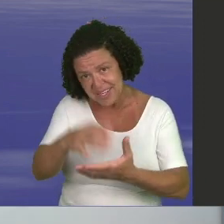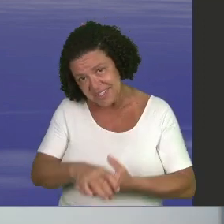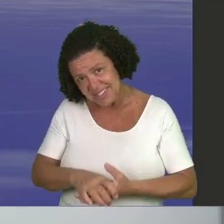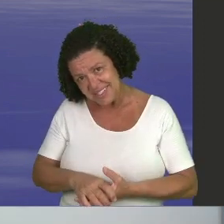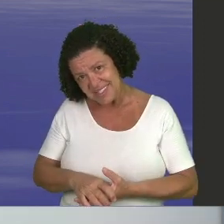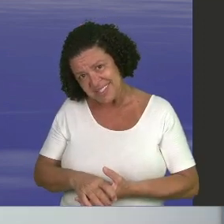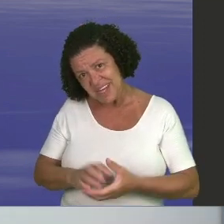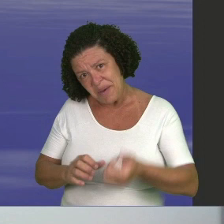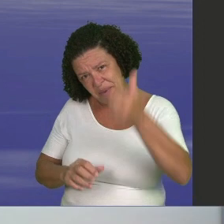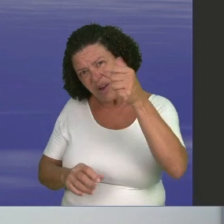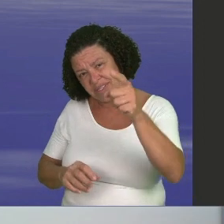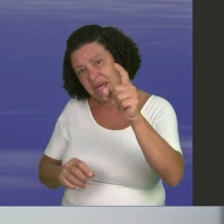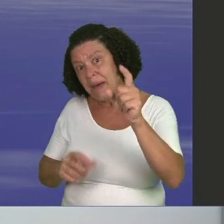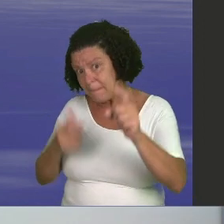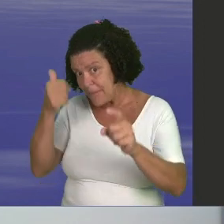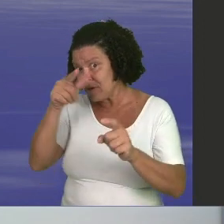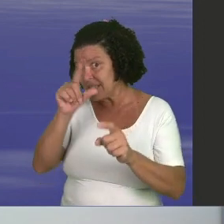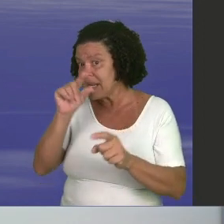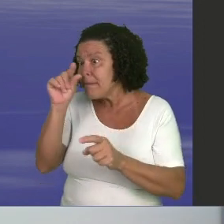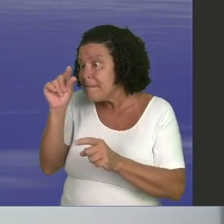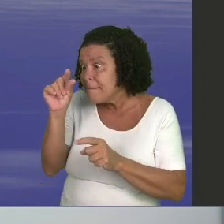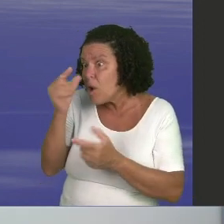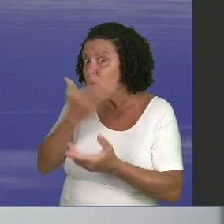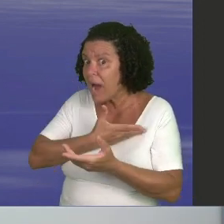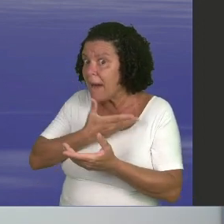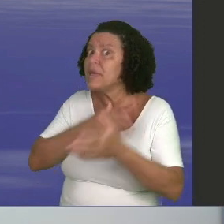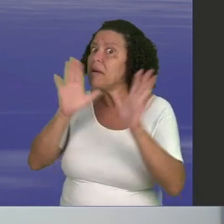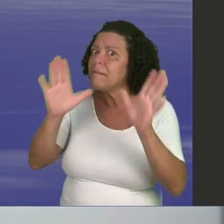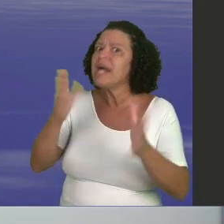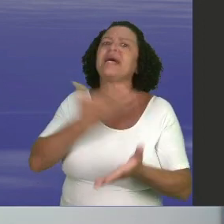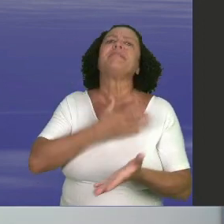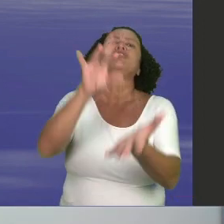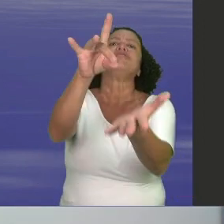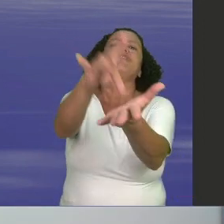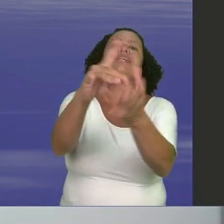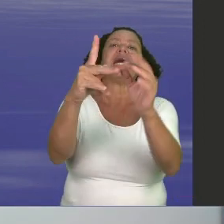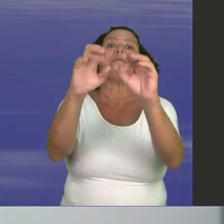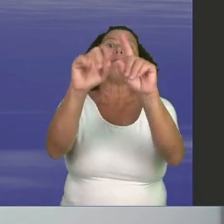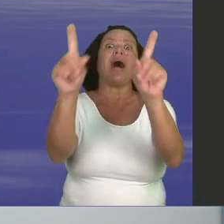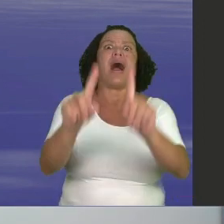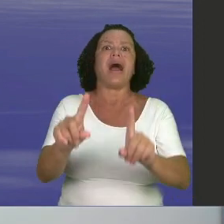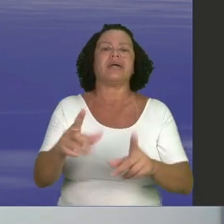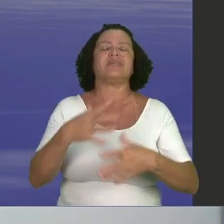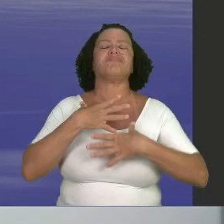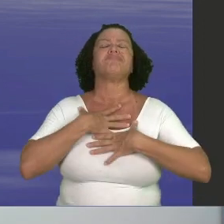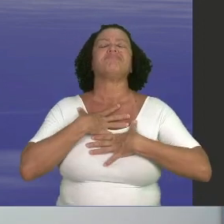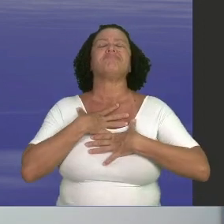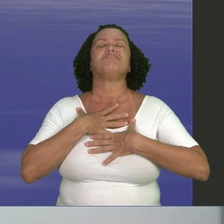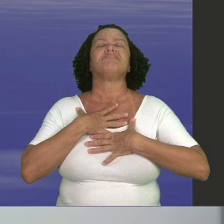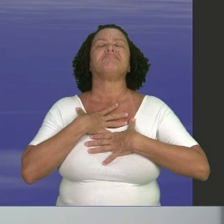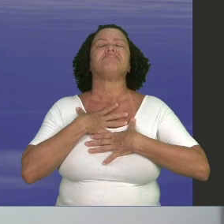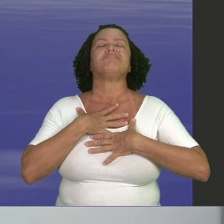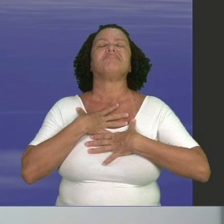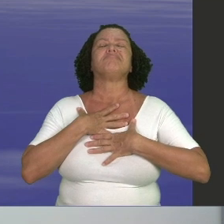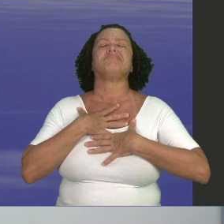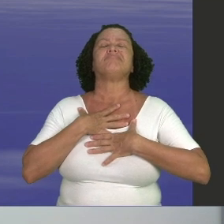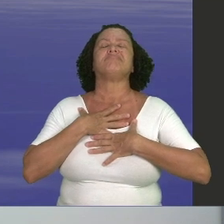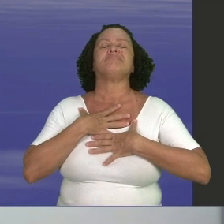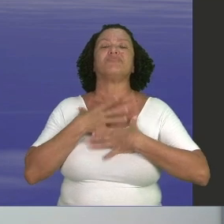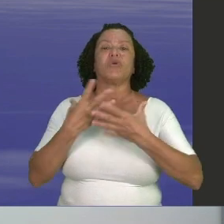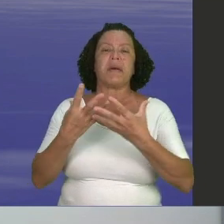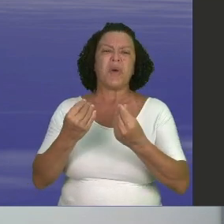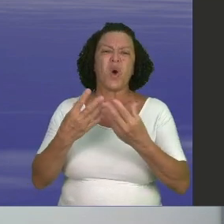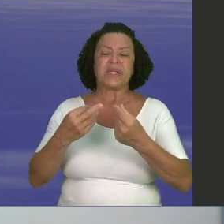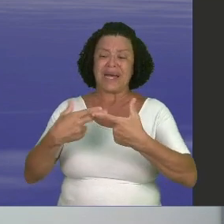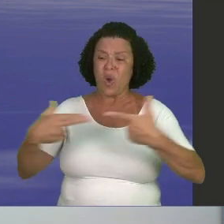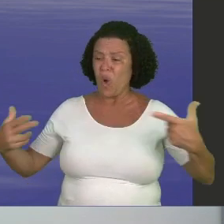vezes é melhor você ter pouco, mas ter amigos, ter paz de espírito, do que você ter muito bem materiais,